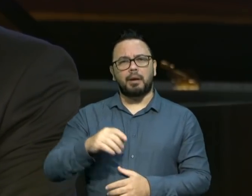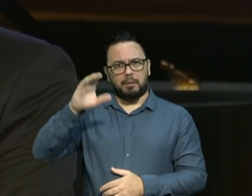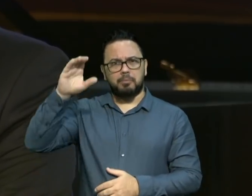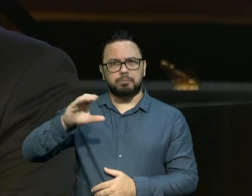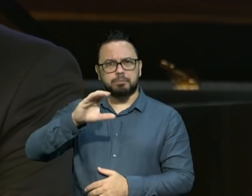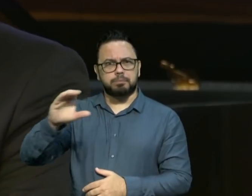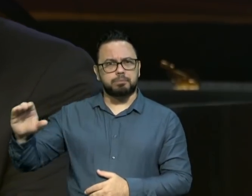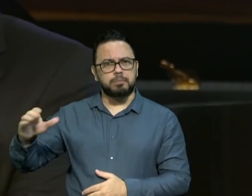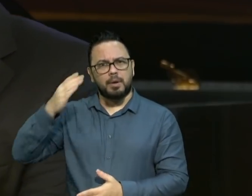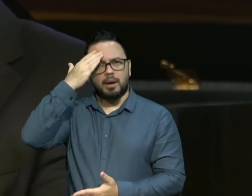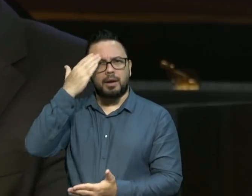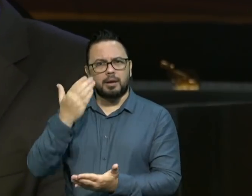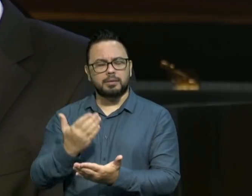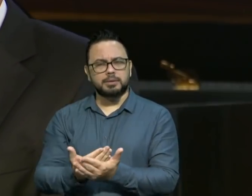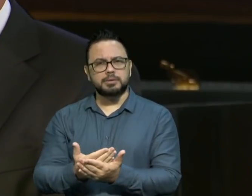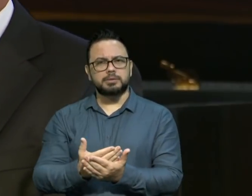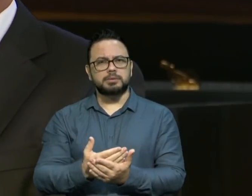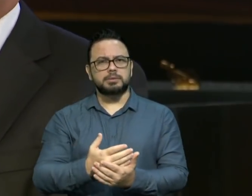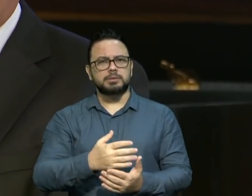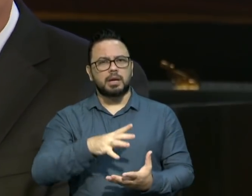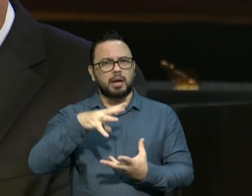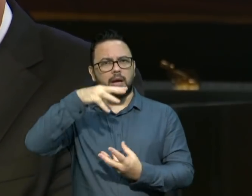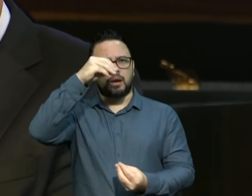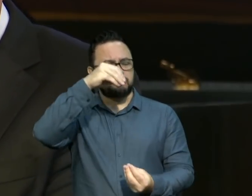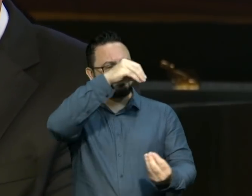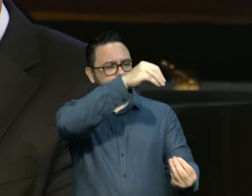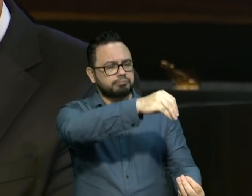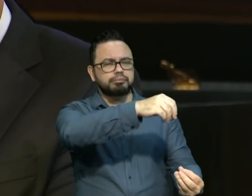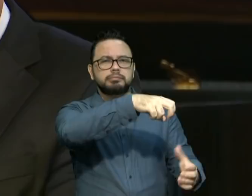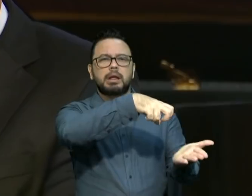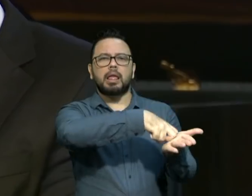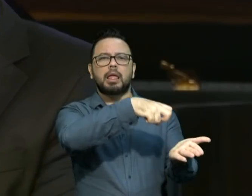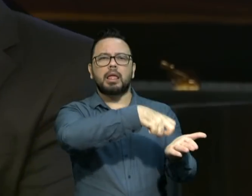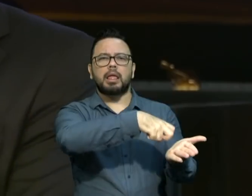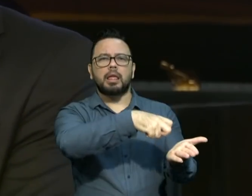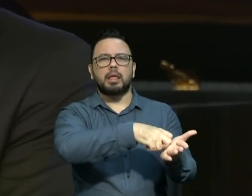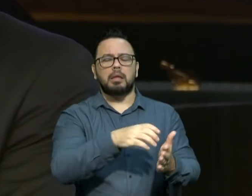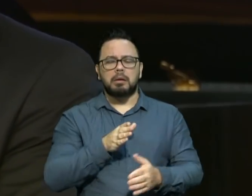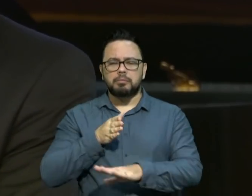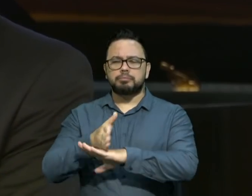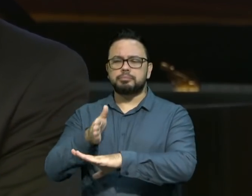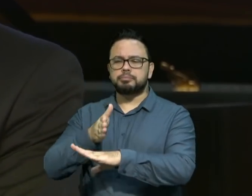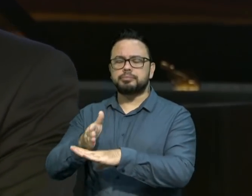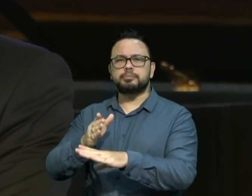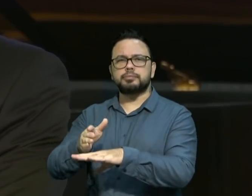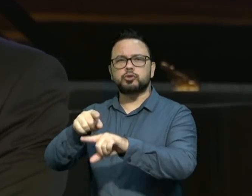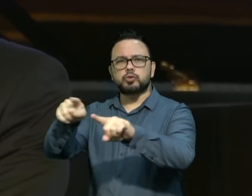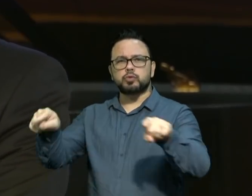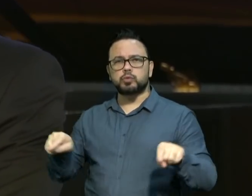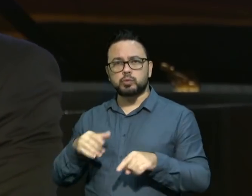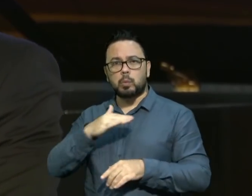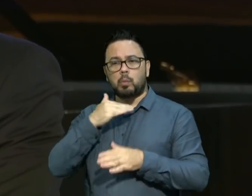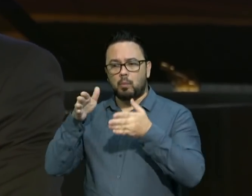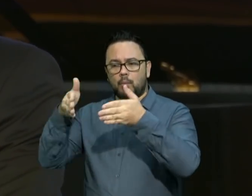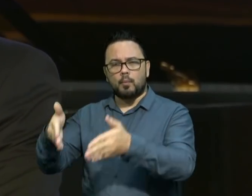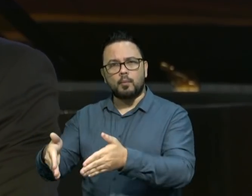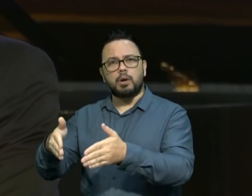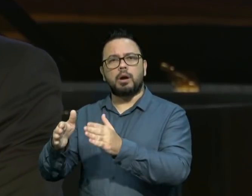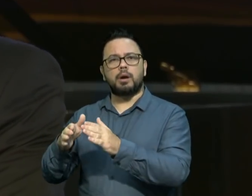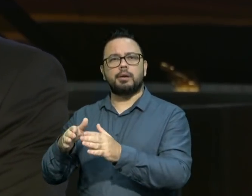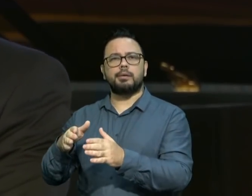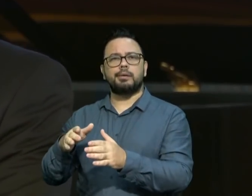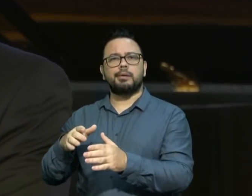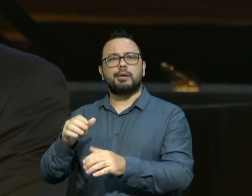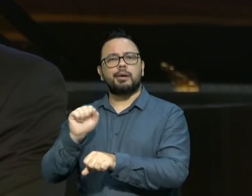crença devemos ir ao cemitério e orar pelos mortos manifestando a comunhão dos Santos e aguardando apenas a